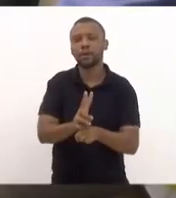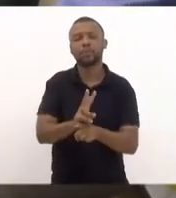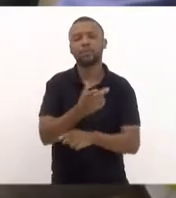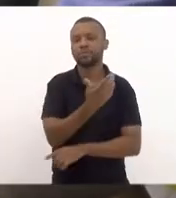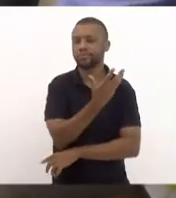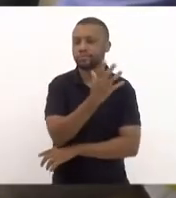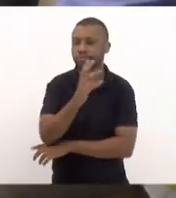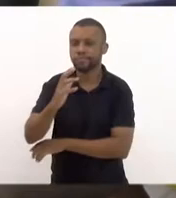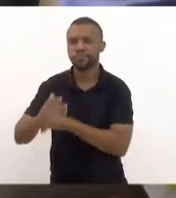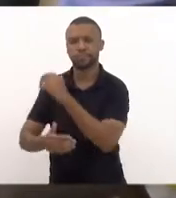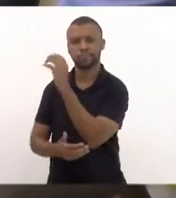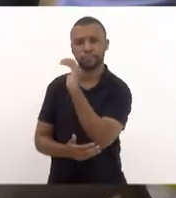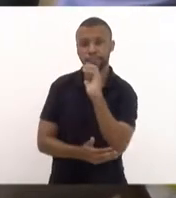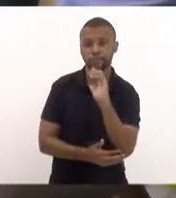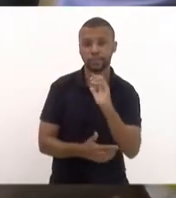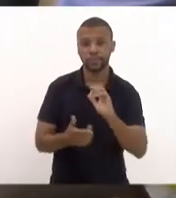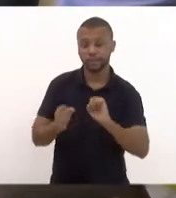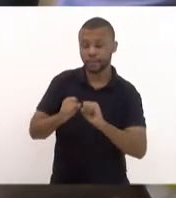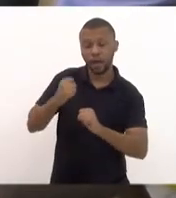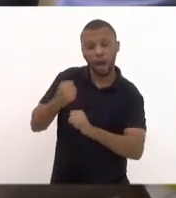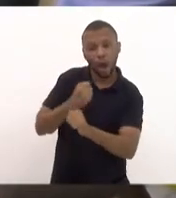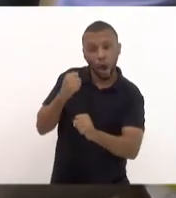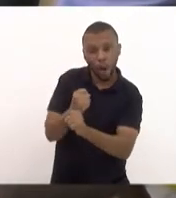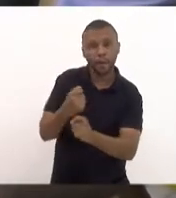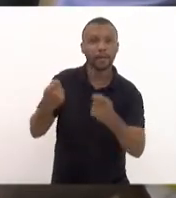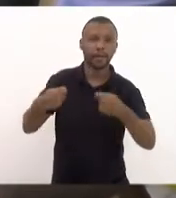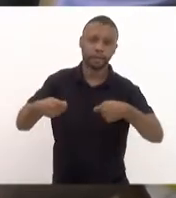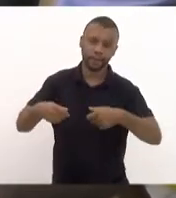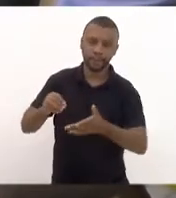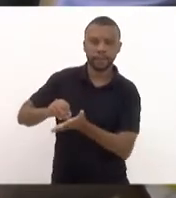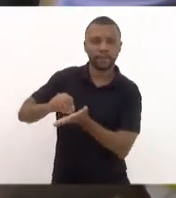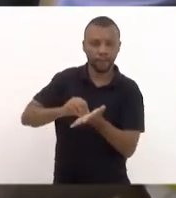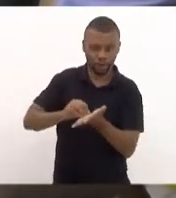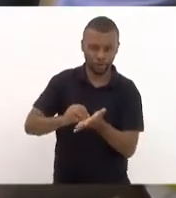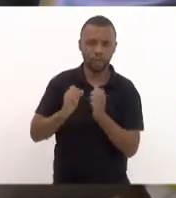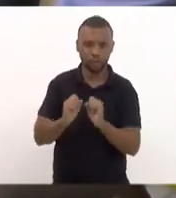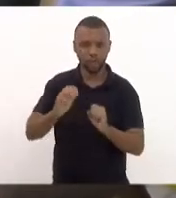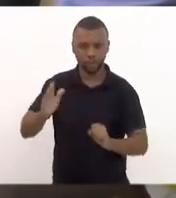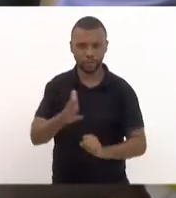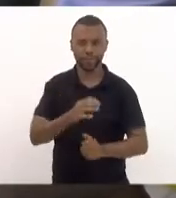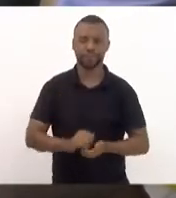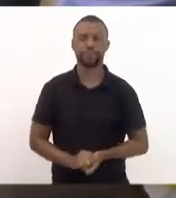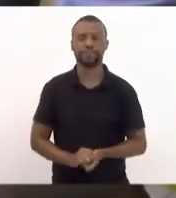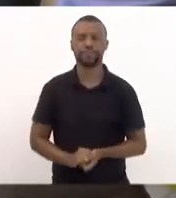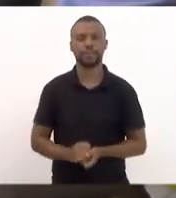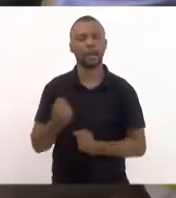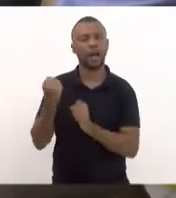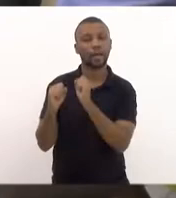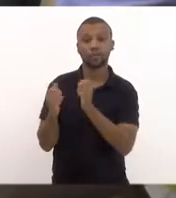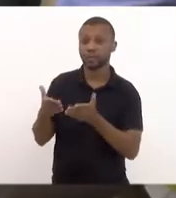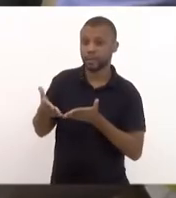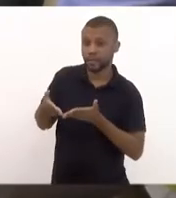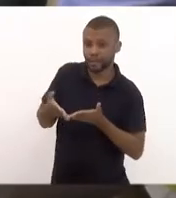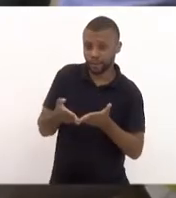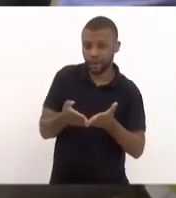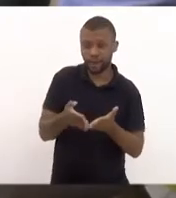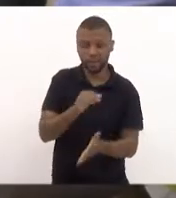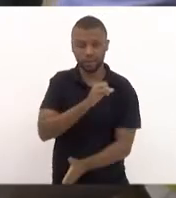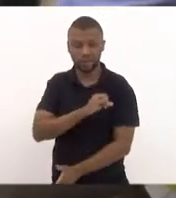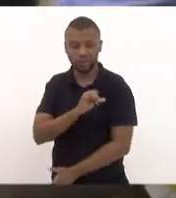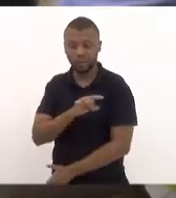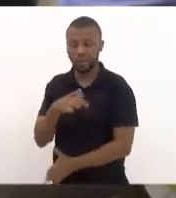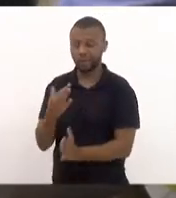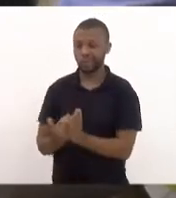que é necessária. Pode ir. A indústria naval, aqui no Rio a gente às vezes até exagera, né? Eu vi outro dia uma pessoa